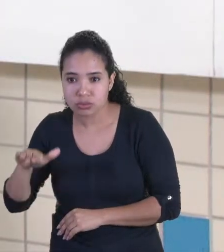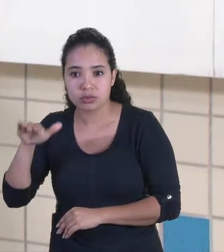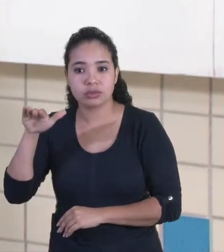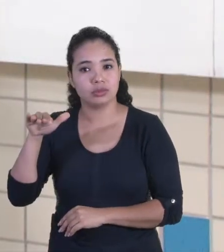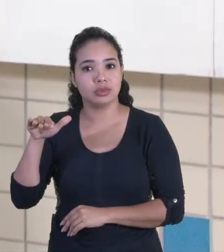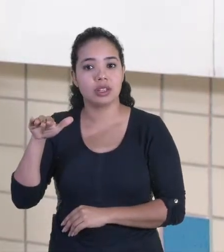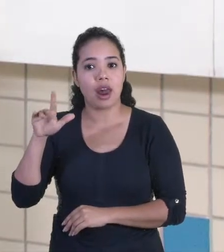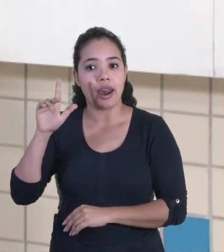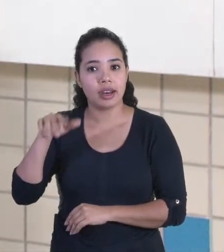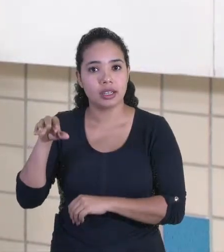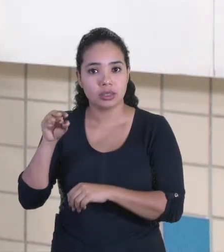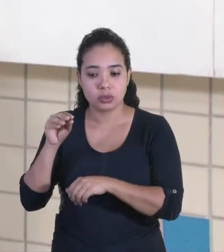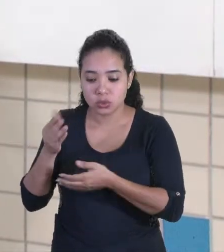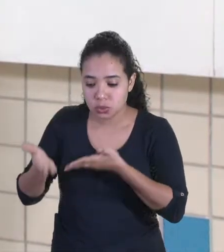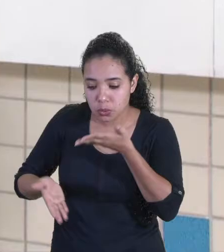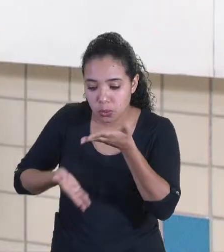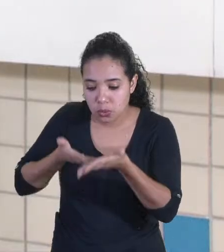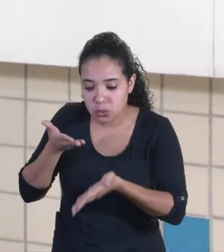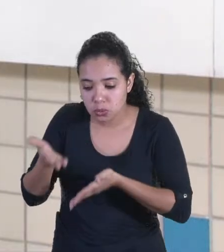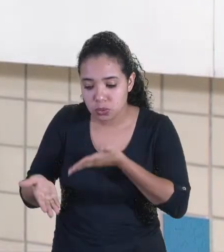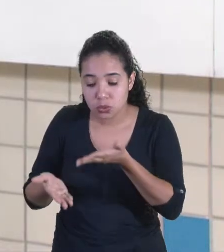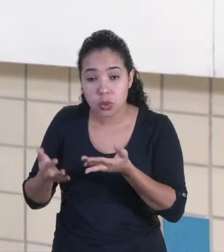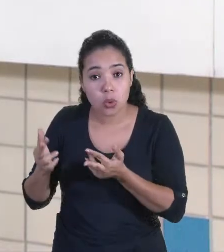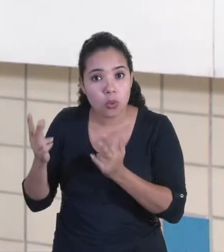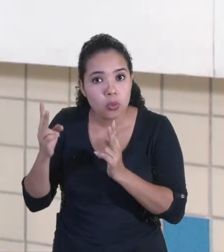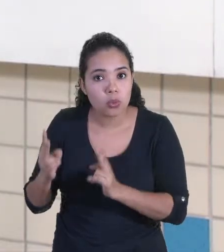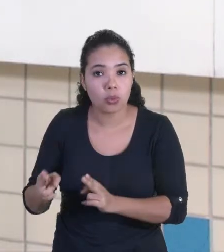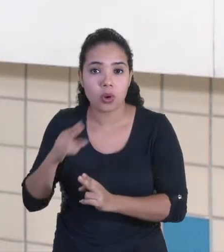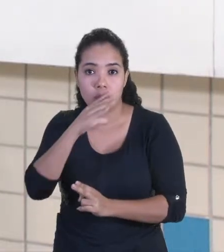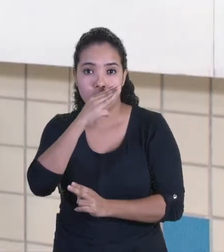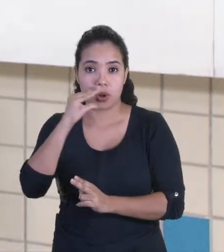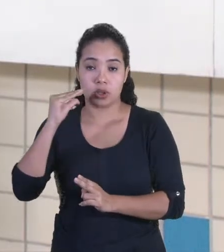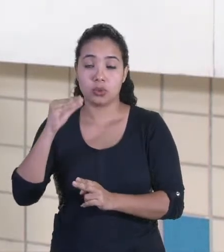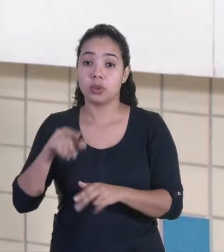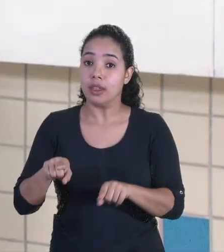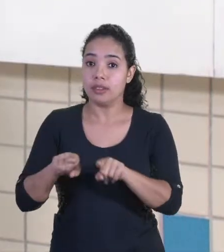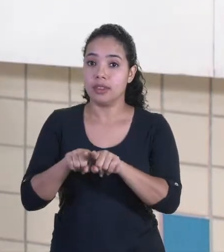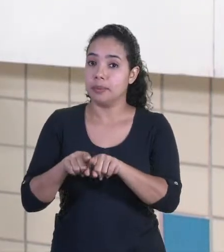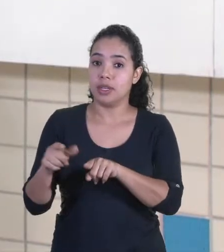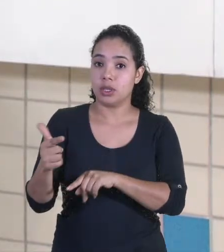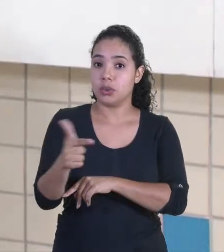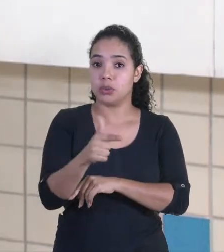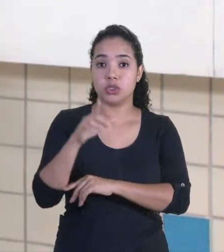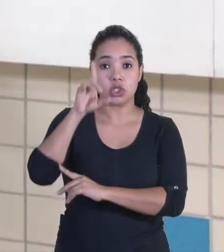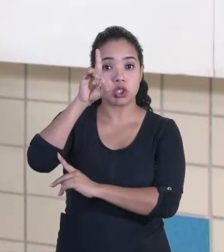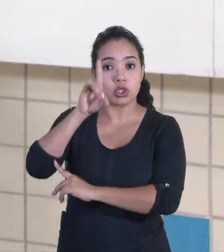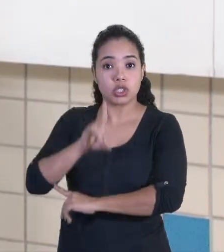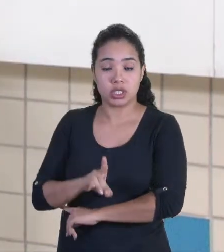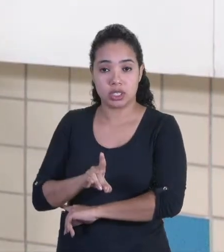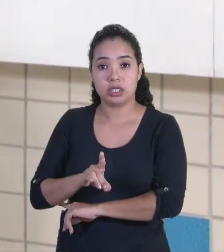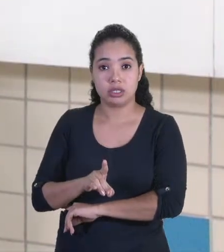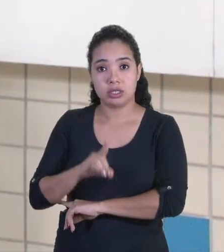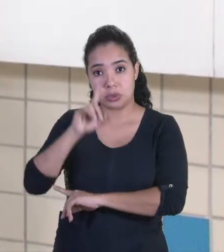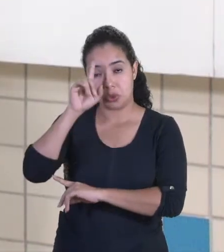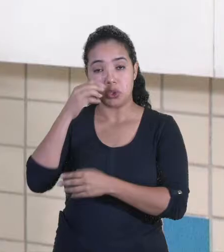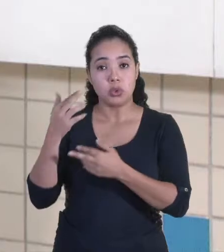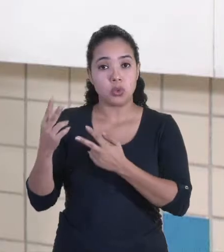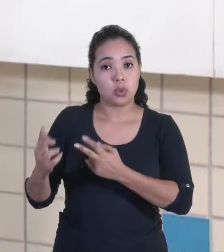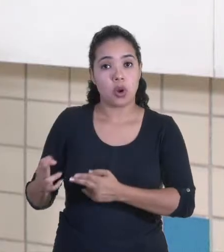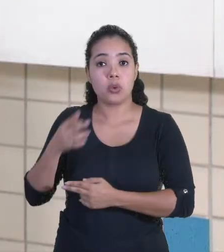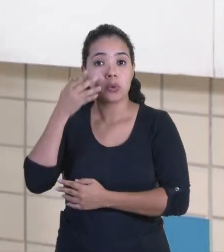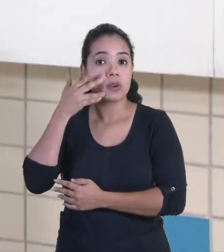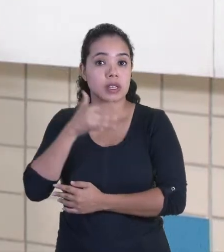eram tratadas e vestidas como adultos. Também não possuíam direitos e nem deveres como